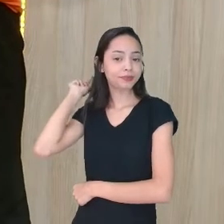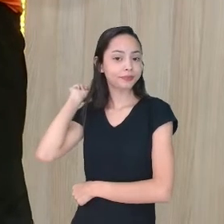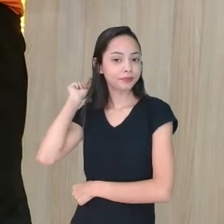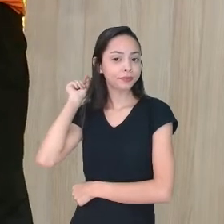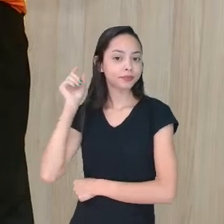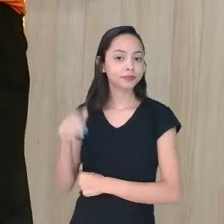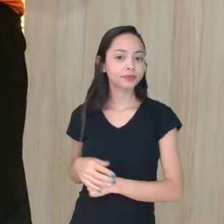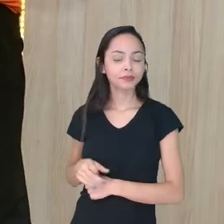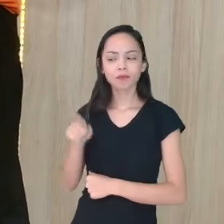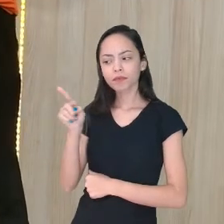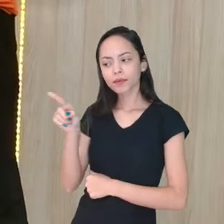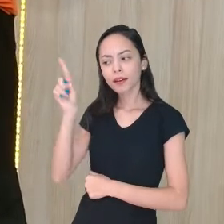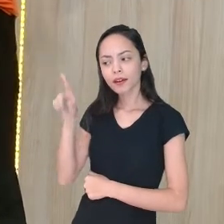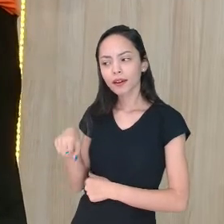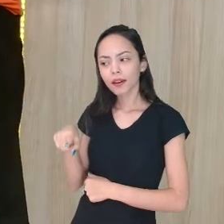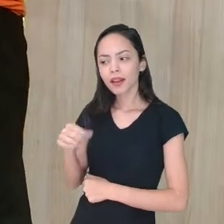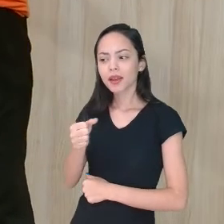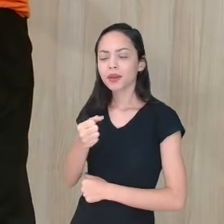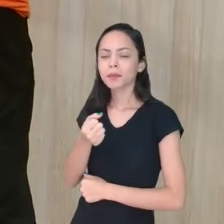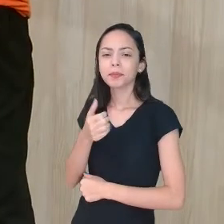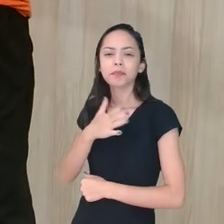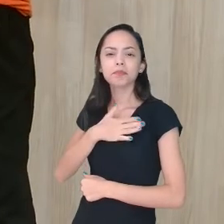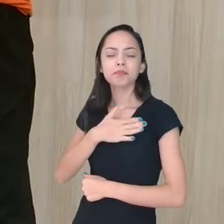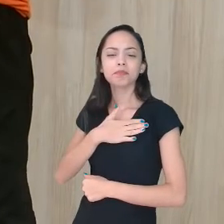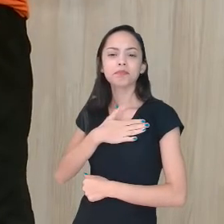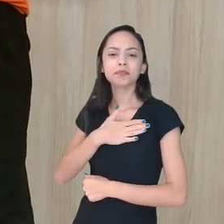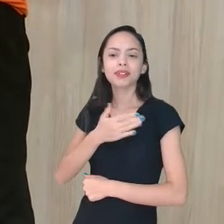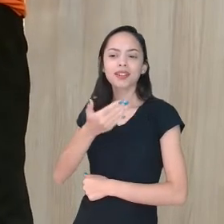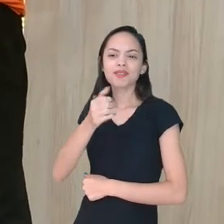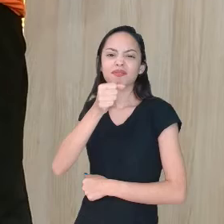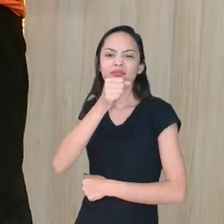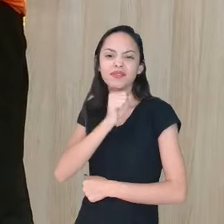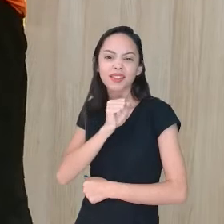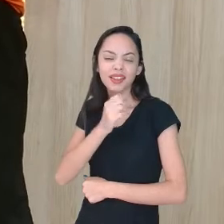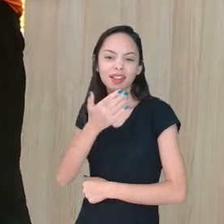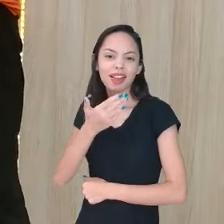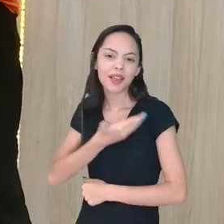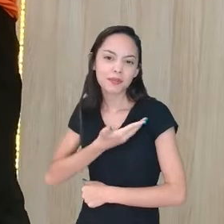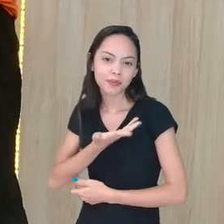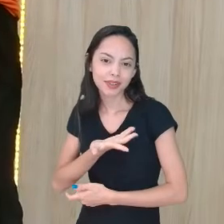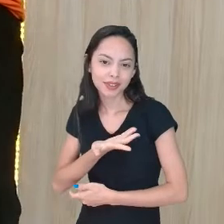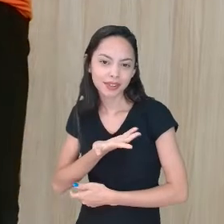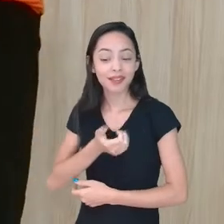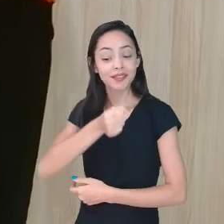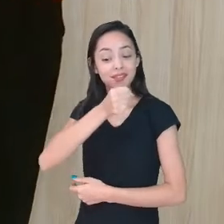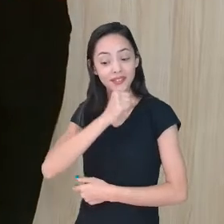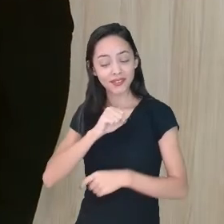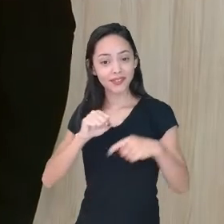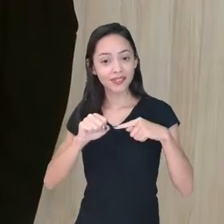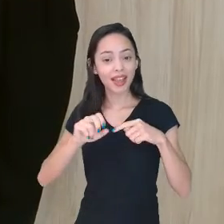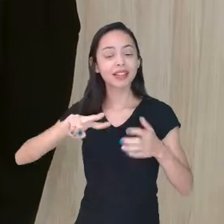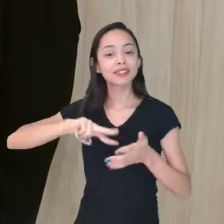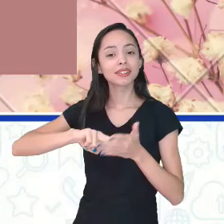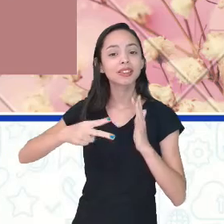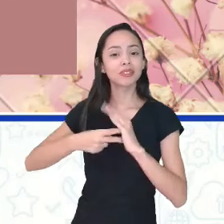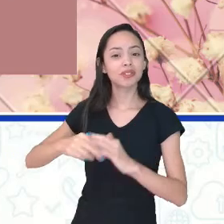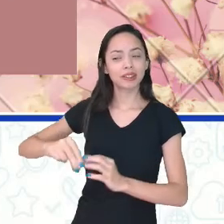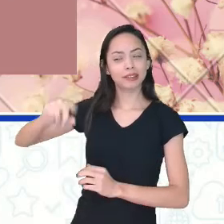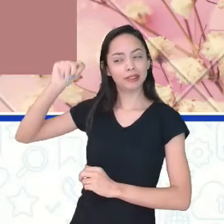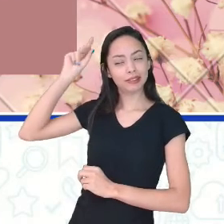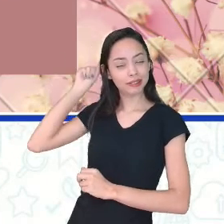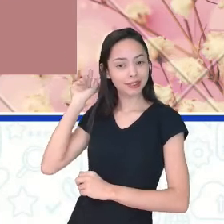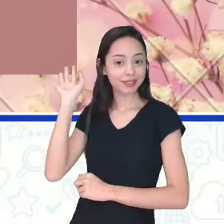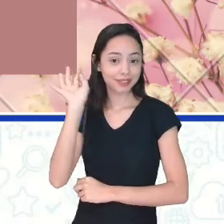melhor, ela é minha velha amiga. Velha amiga é uma amiga antiga, não é isso? Mas